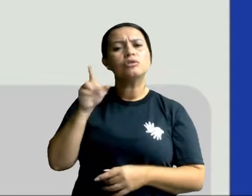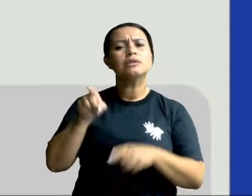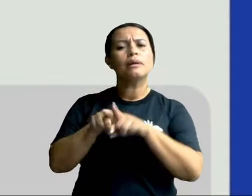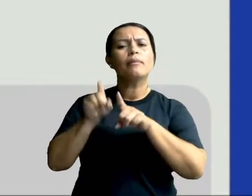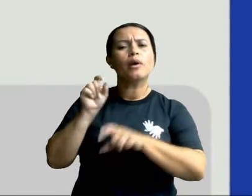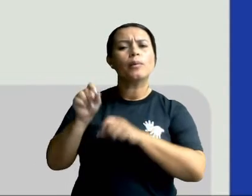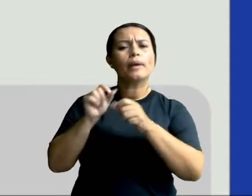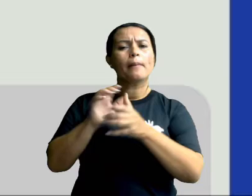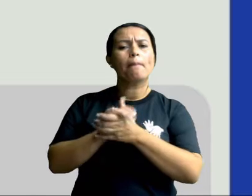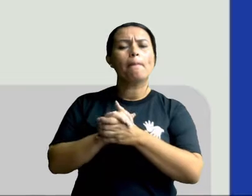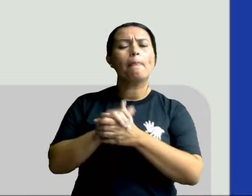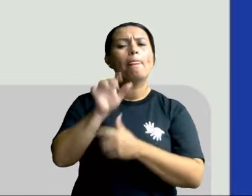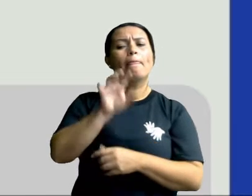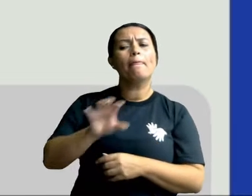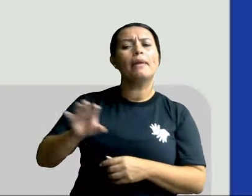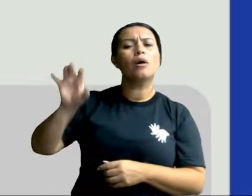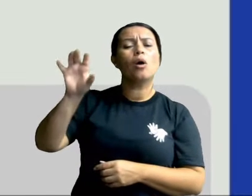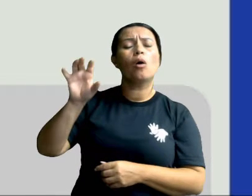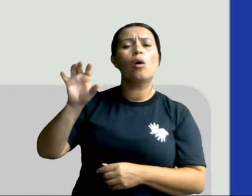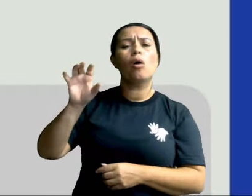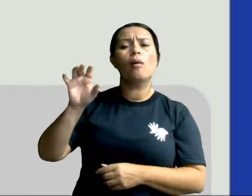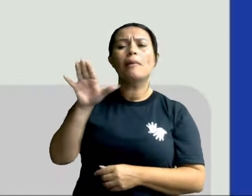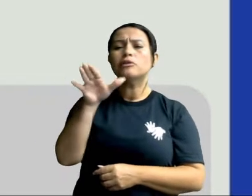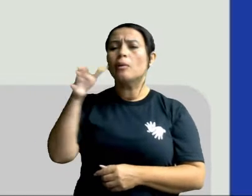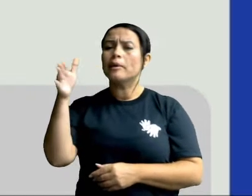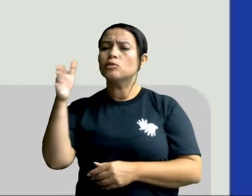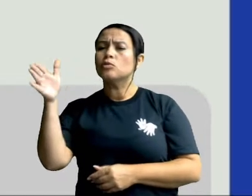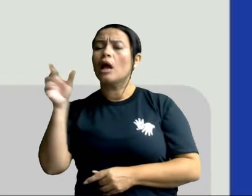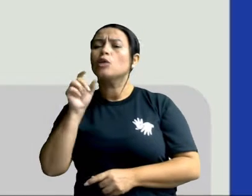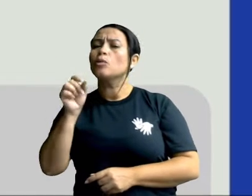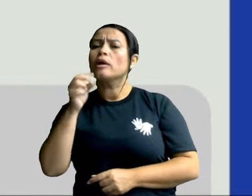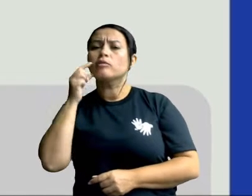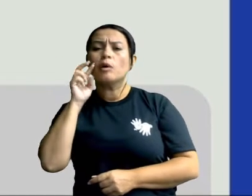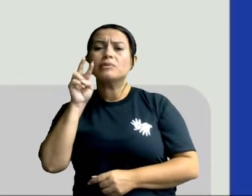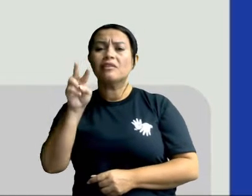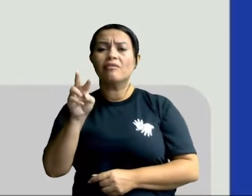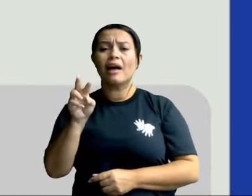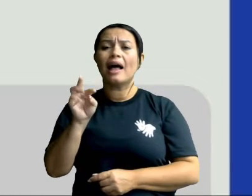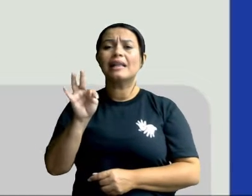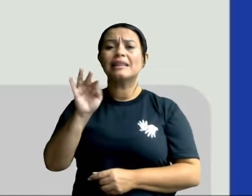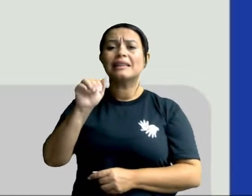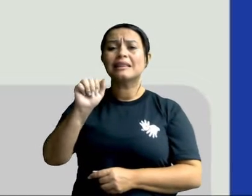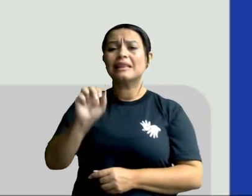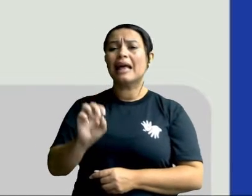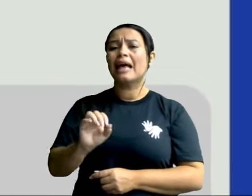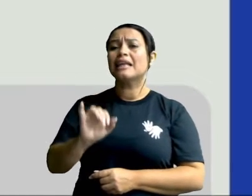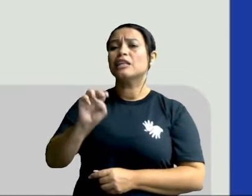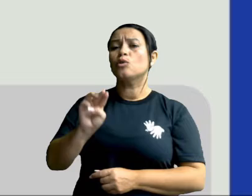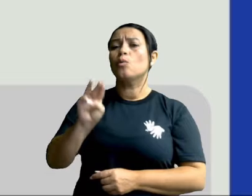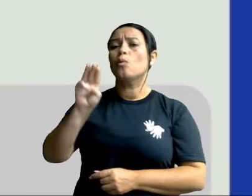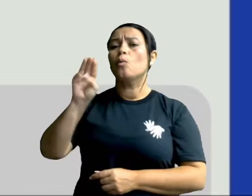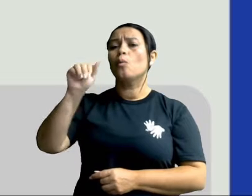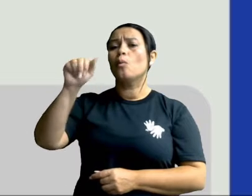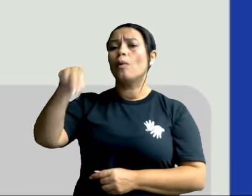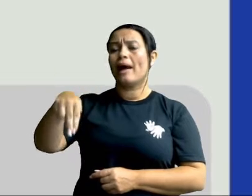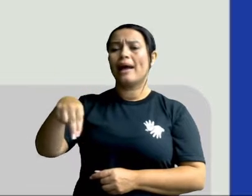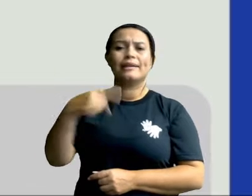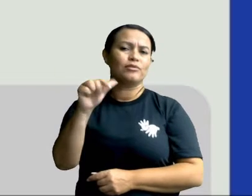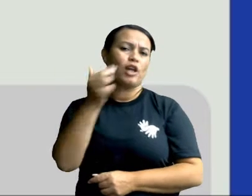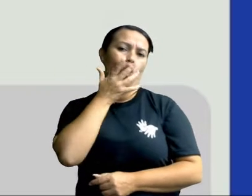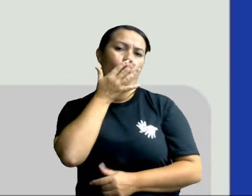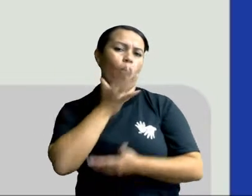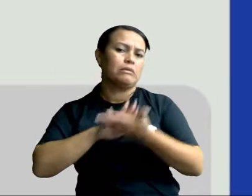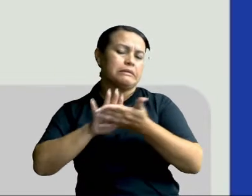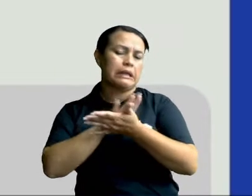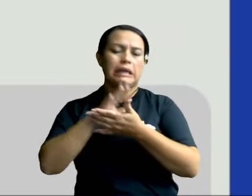também temos aqui, um pouco mais ao lado, vocês vão observar Taiwan, que não está, né, com nenhuma das